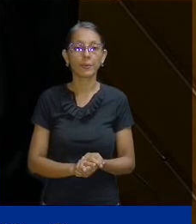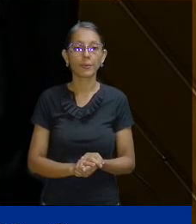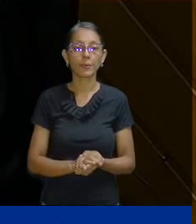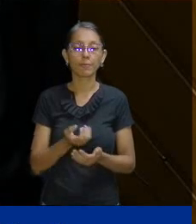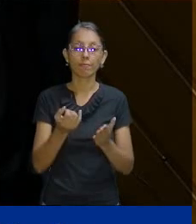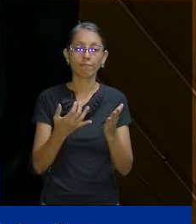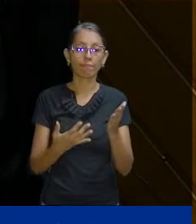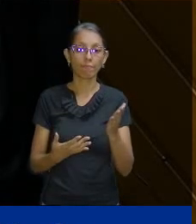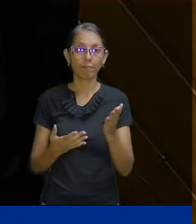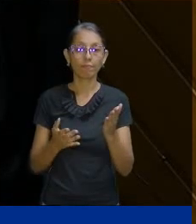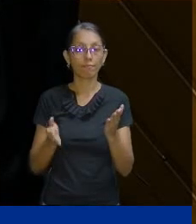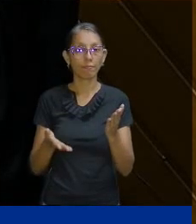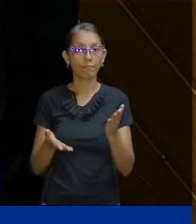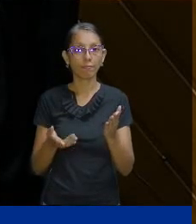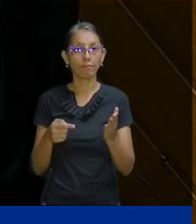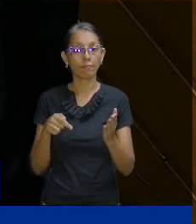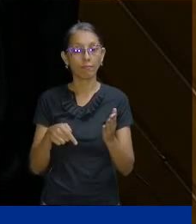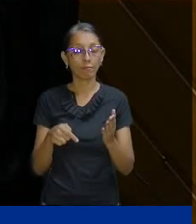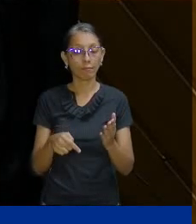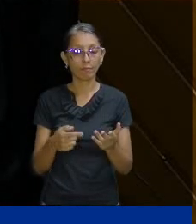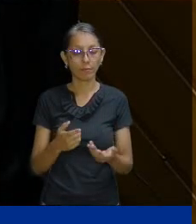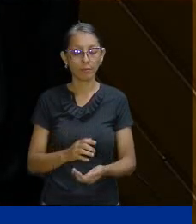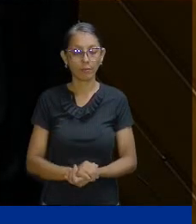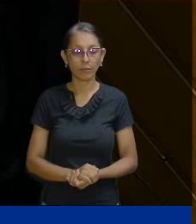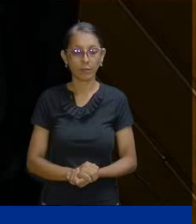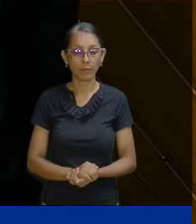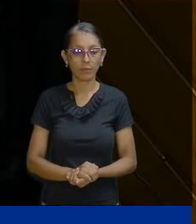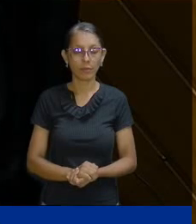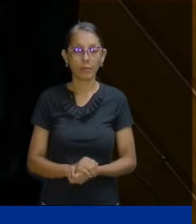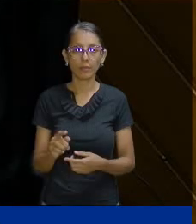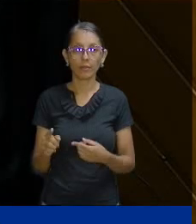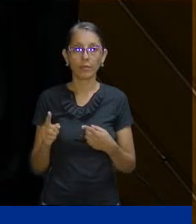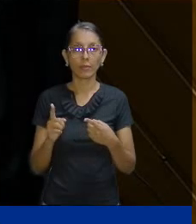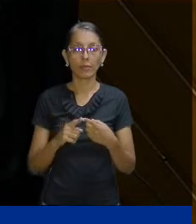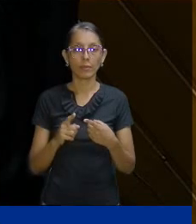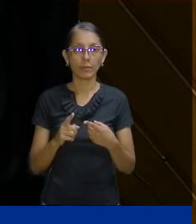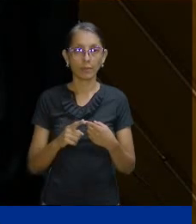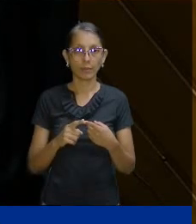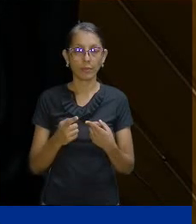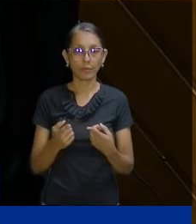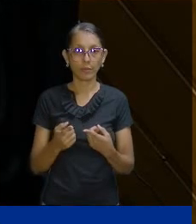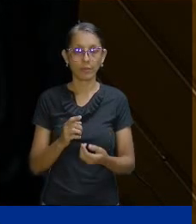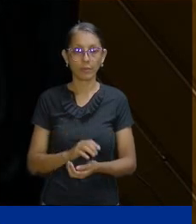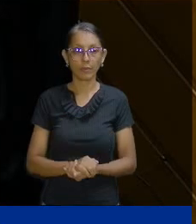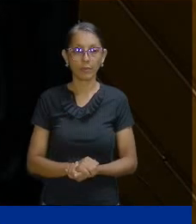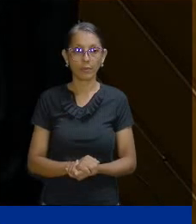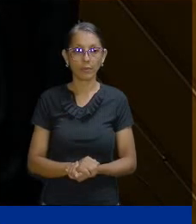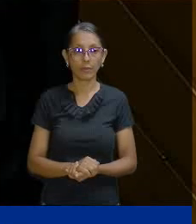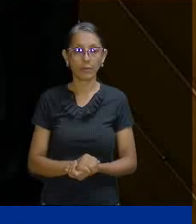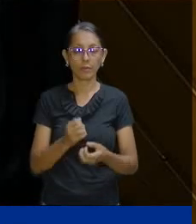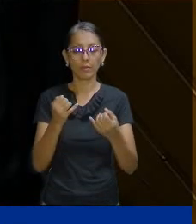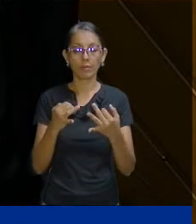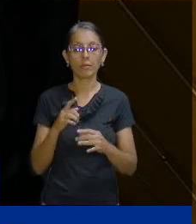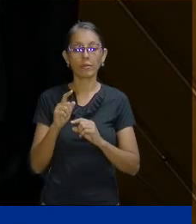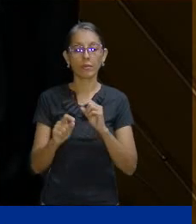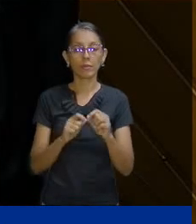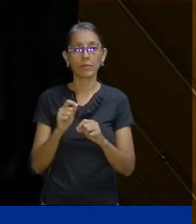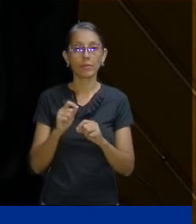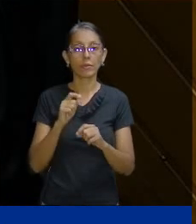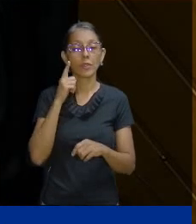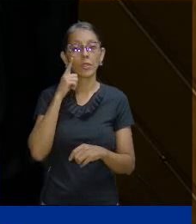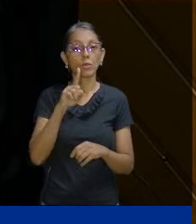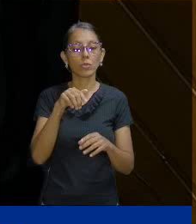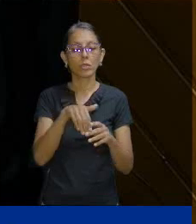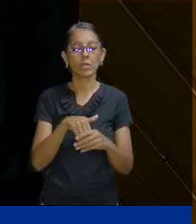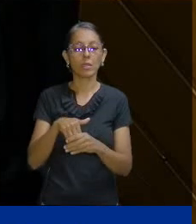elementos probatórios nestes autos. 1. Transporte de 2 pessoas por Júlio César no dia do pleito, em contexto